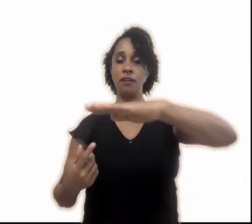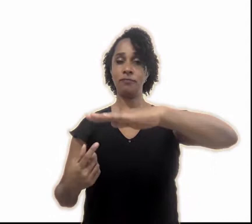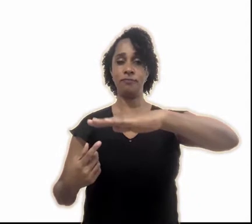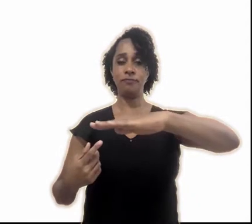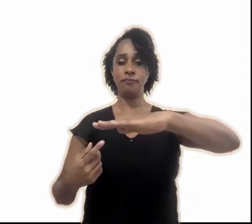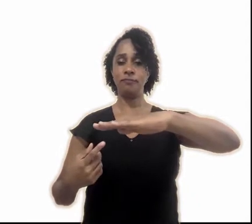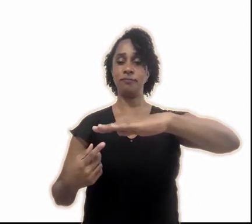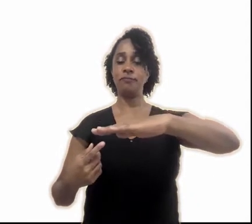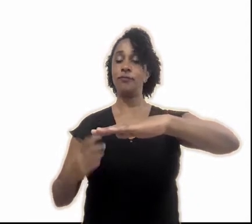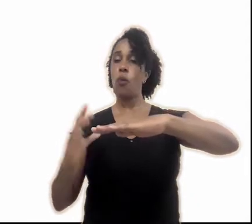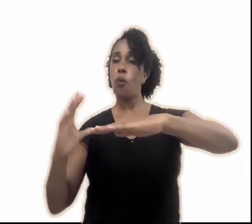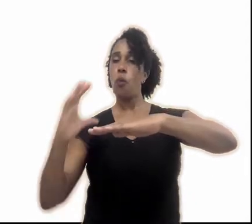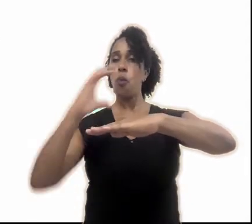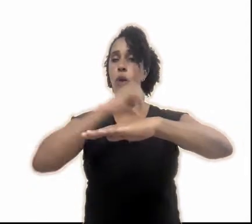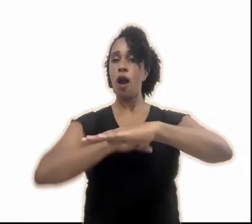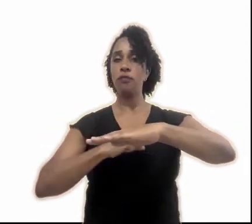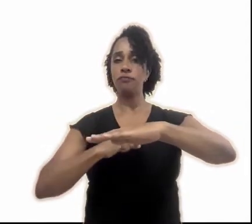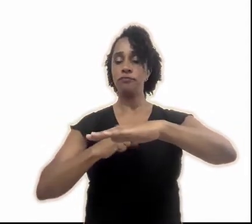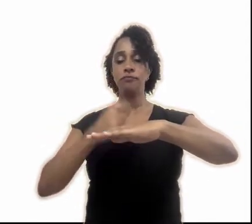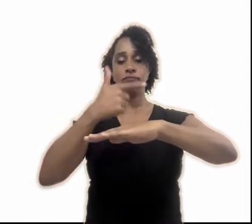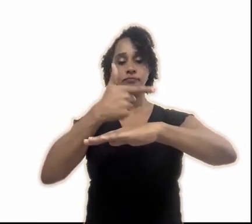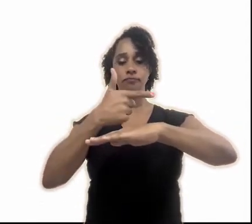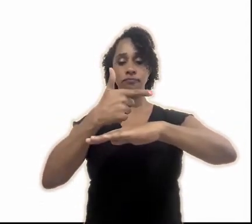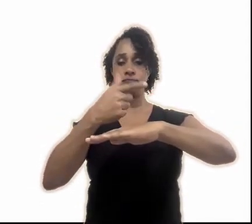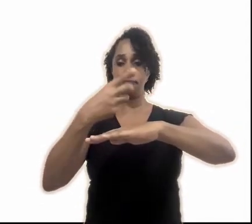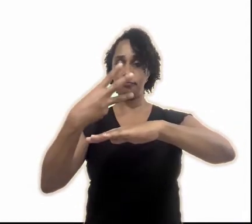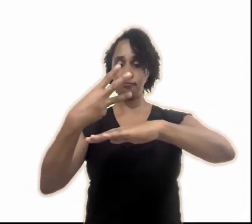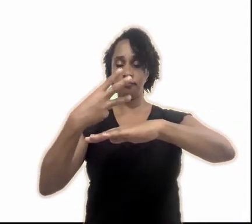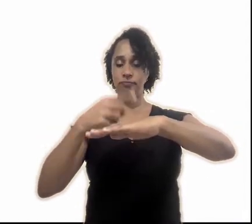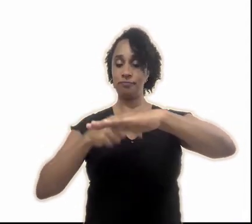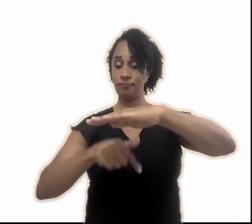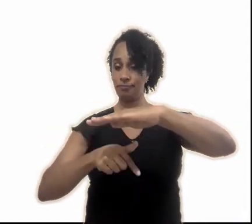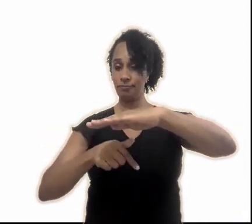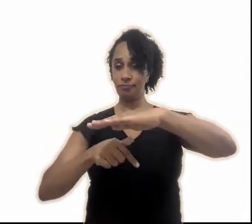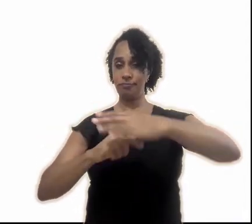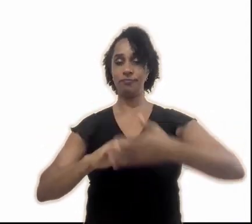Temos essa soma igual a 23 sobre 7.